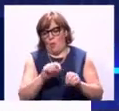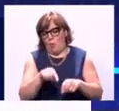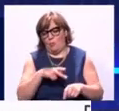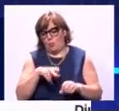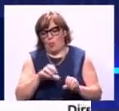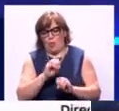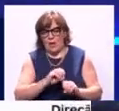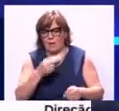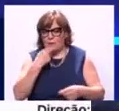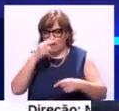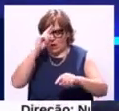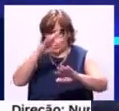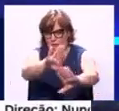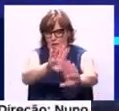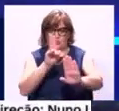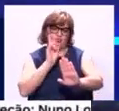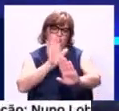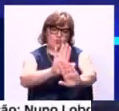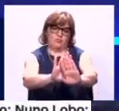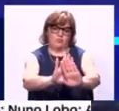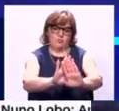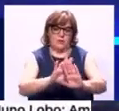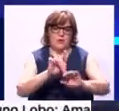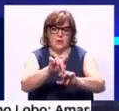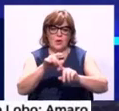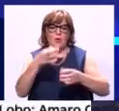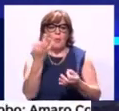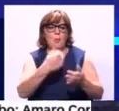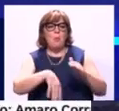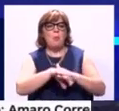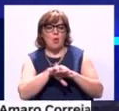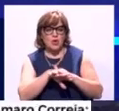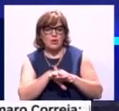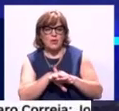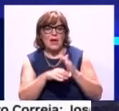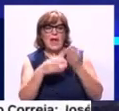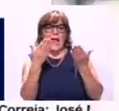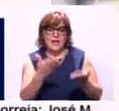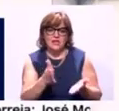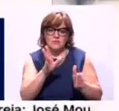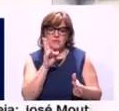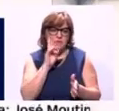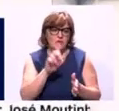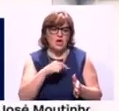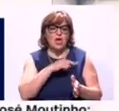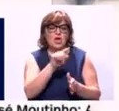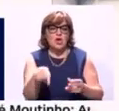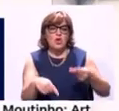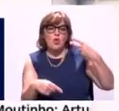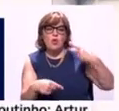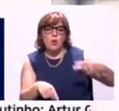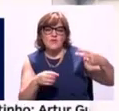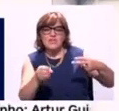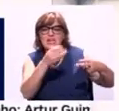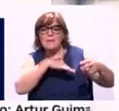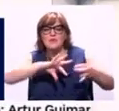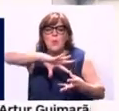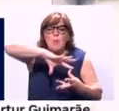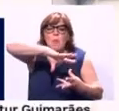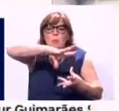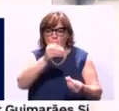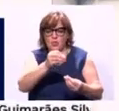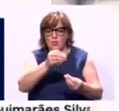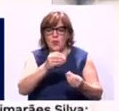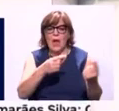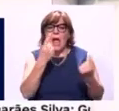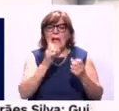está enganado, Júlio. Sabe porquê? O Futebol Clube Porto, é isso que nós temos que ver. Nós fomos duas vezes campeões do mundo, algo